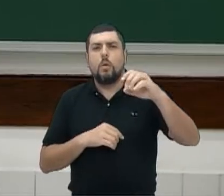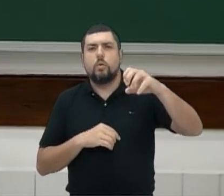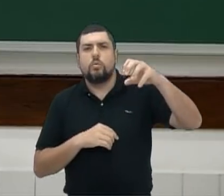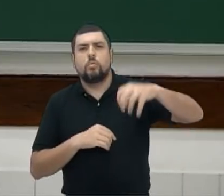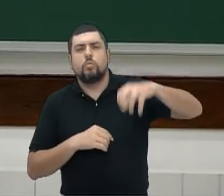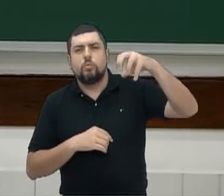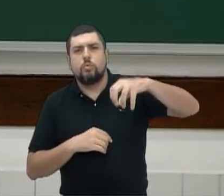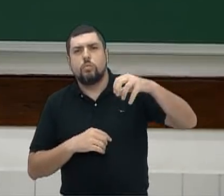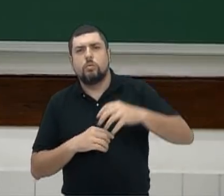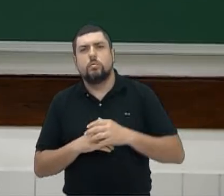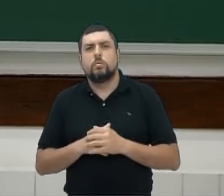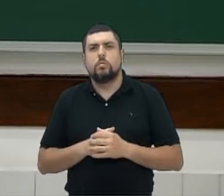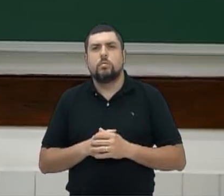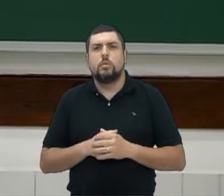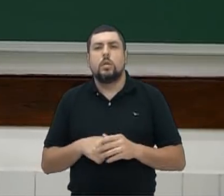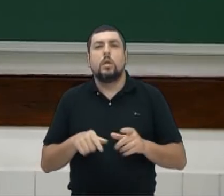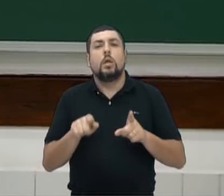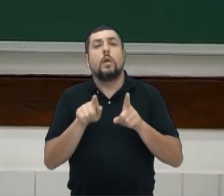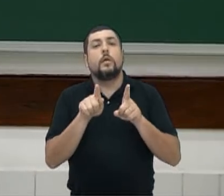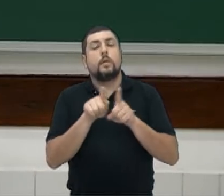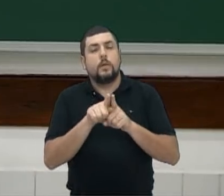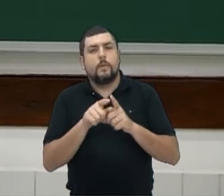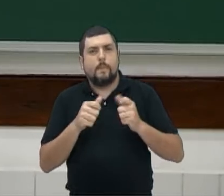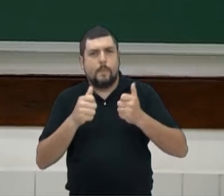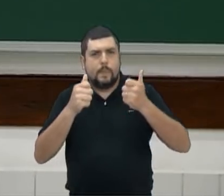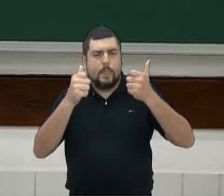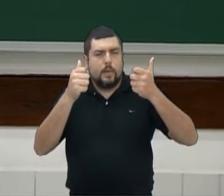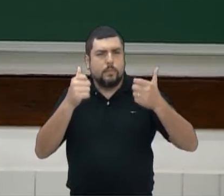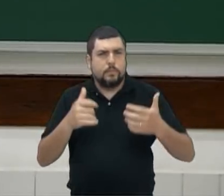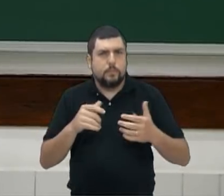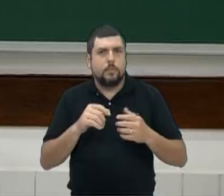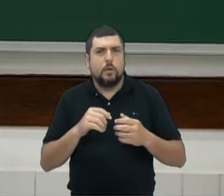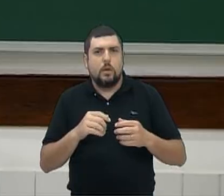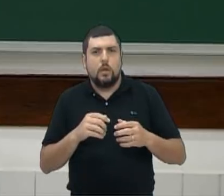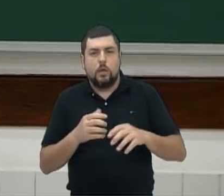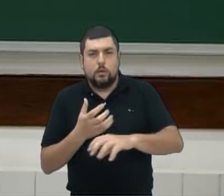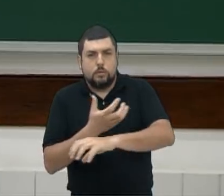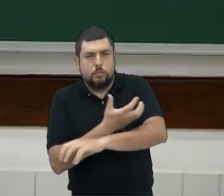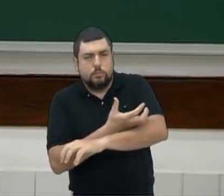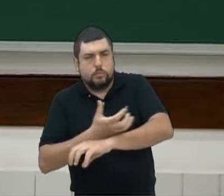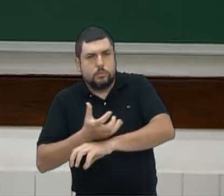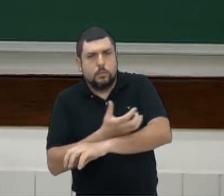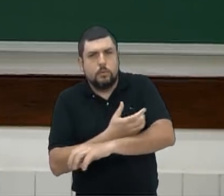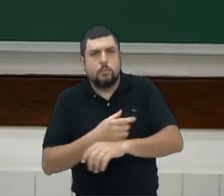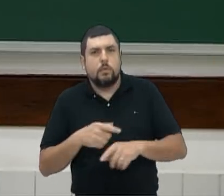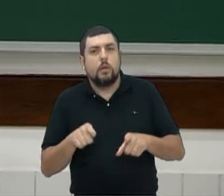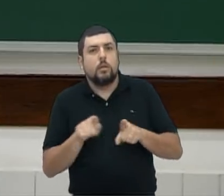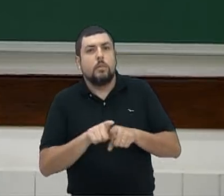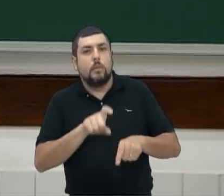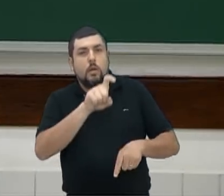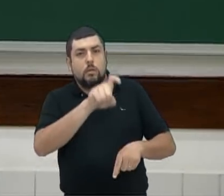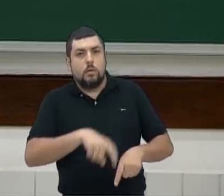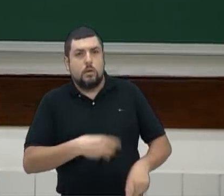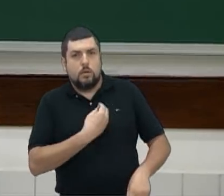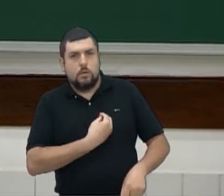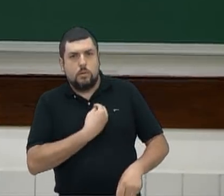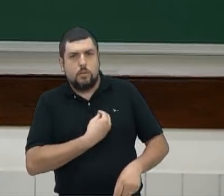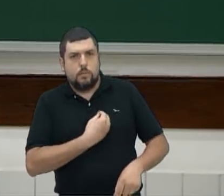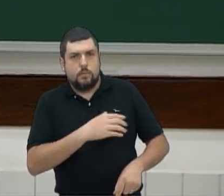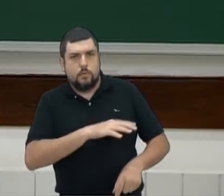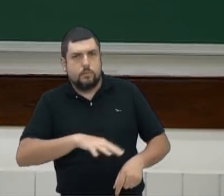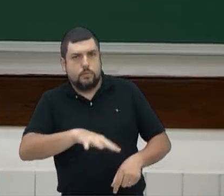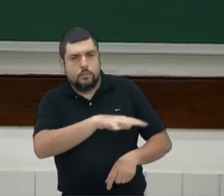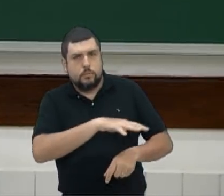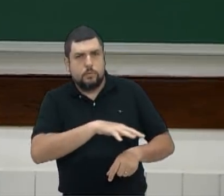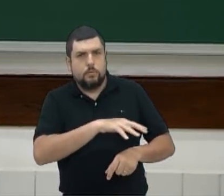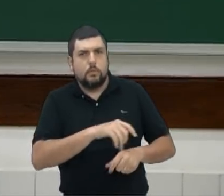E o que a gente consegue destacar? Que a vegetação, as plantas, os seres vivos ali presentes conseguem se adaptar a